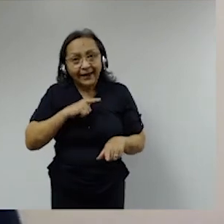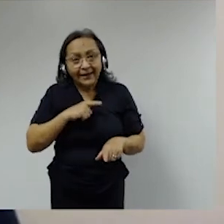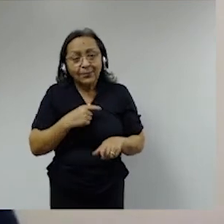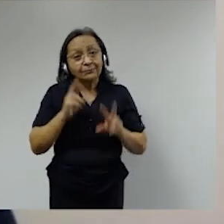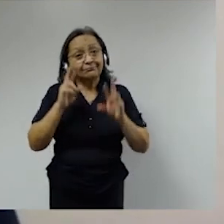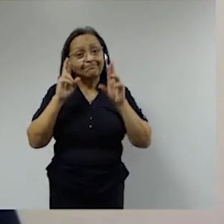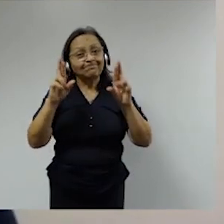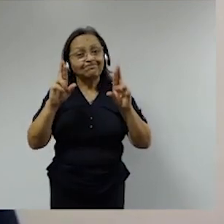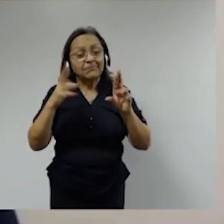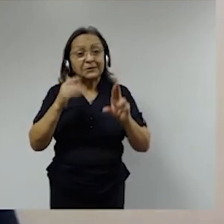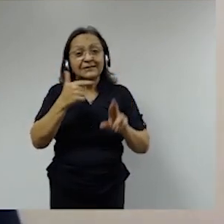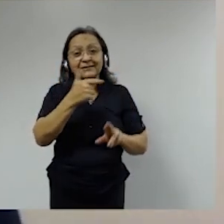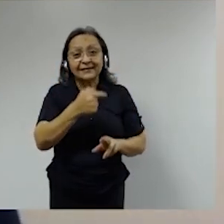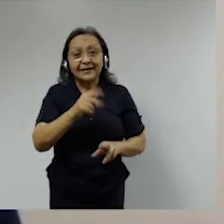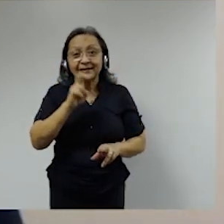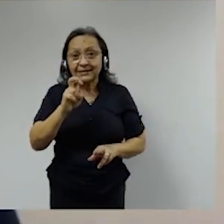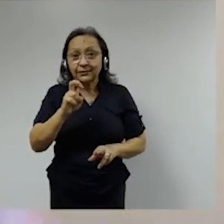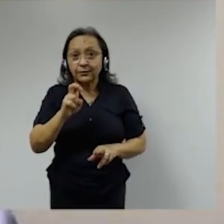previsão de que